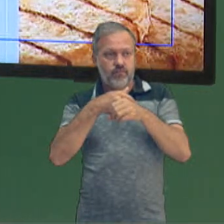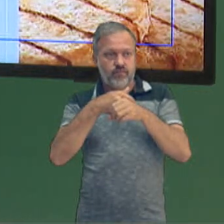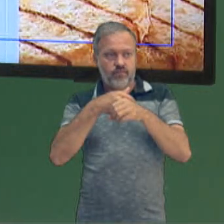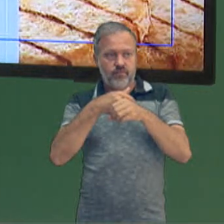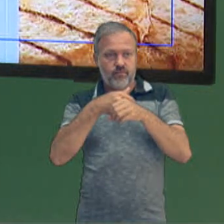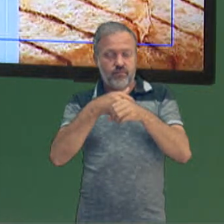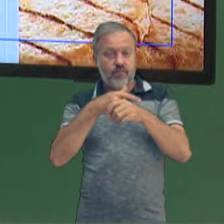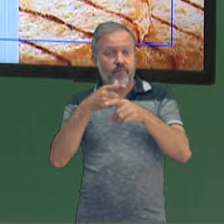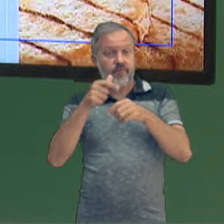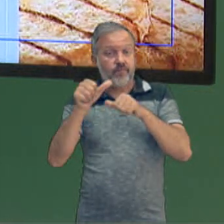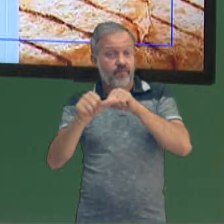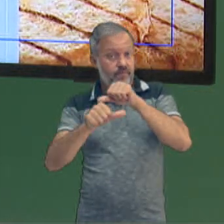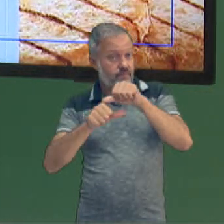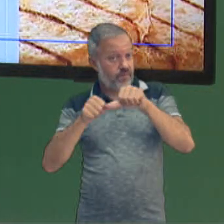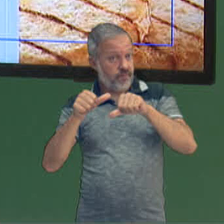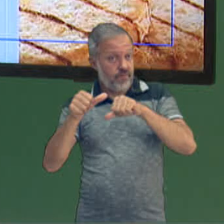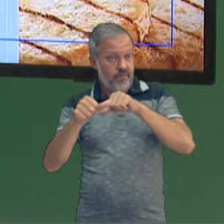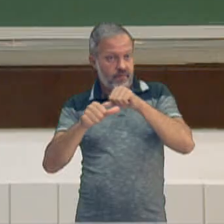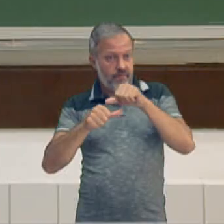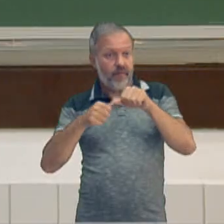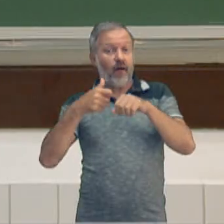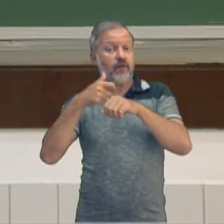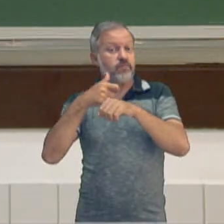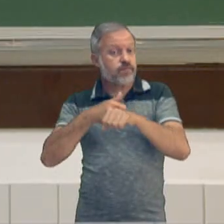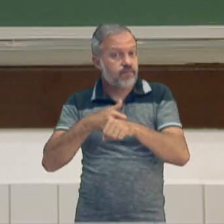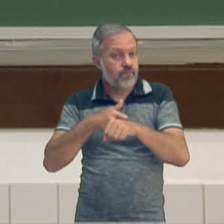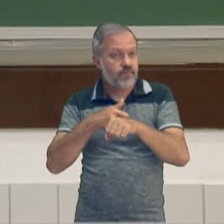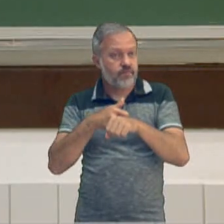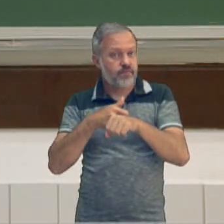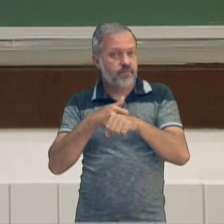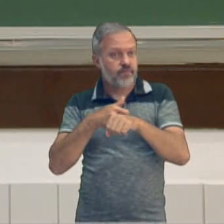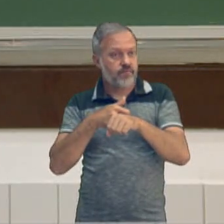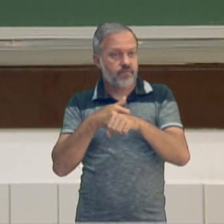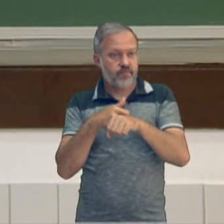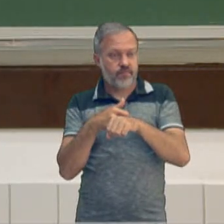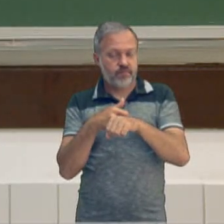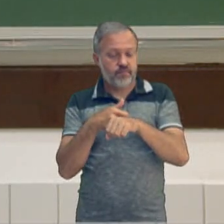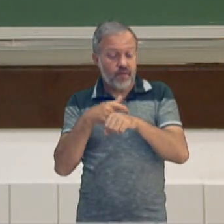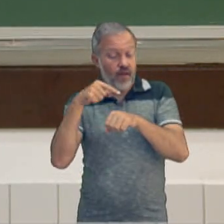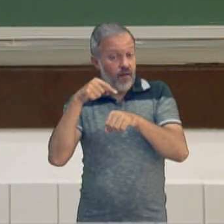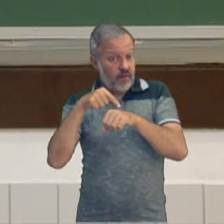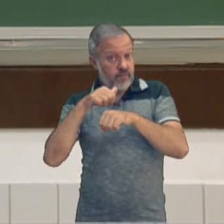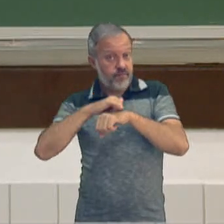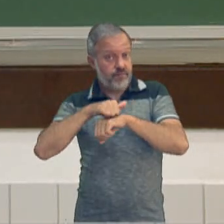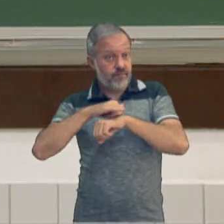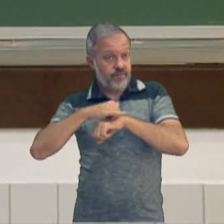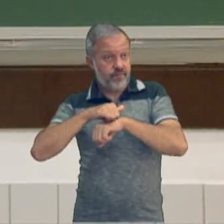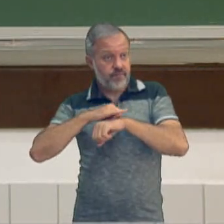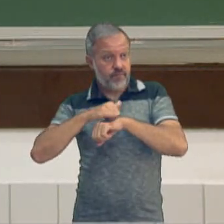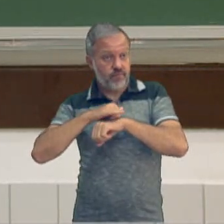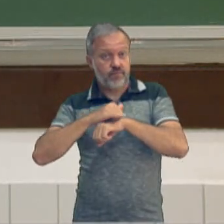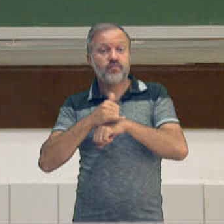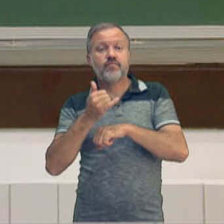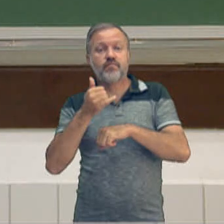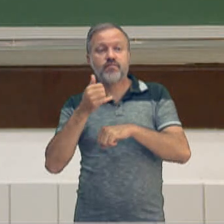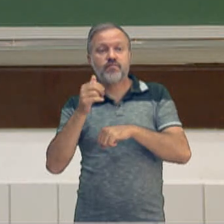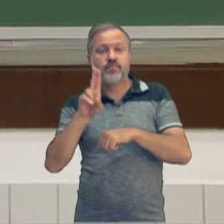vegetal que eles modificaram em laboratório para ficar uma gordura mais sólida. Para quê? Essa gordura é utilizada principalmente em